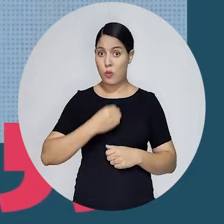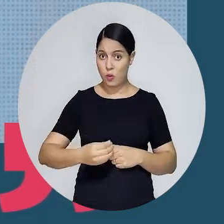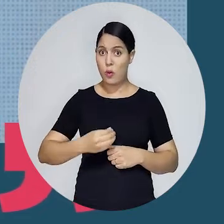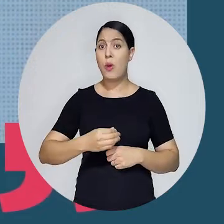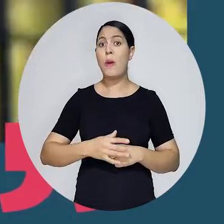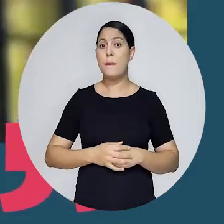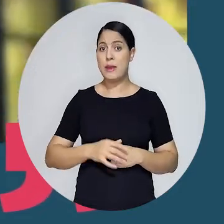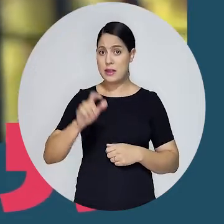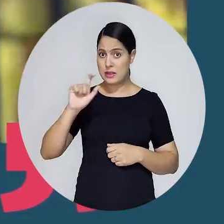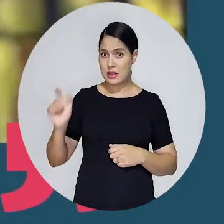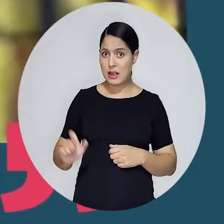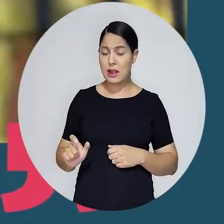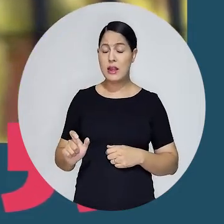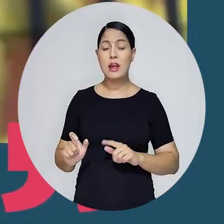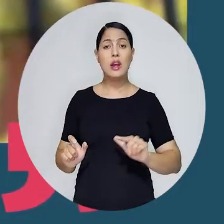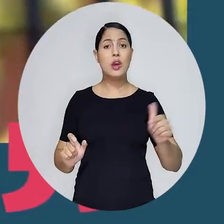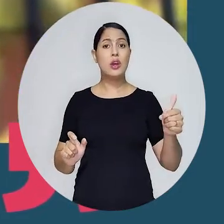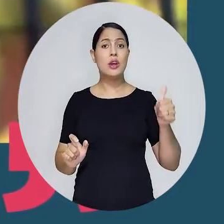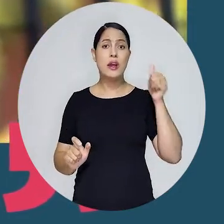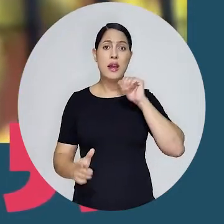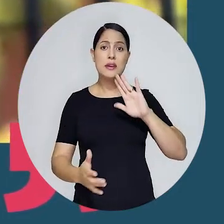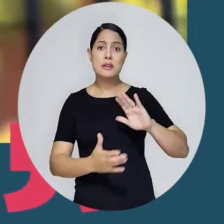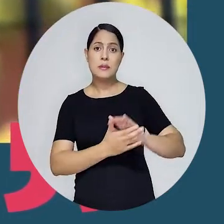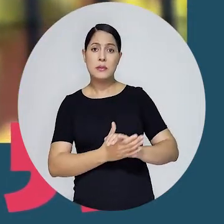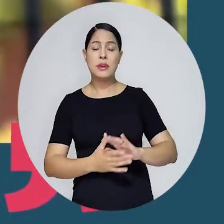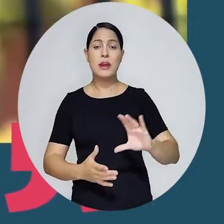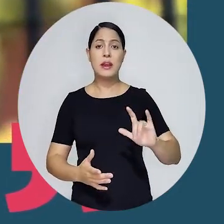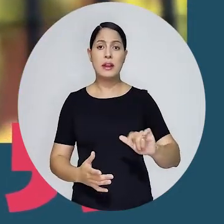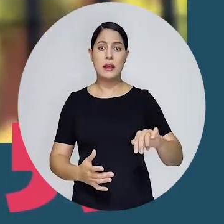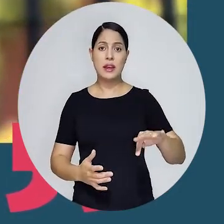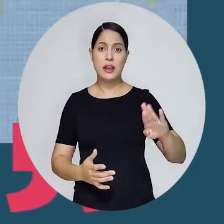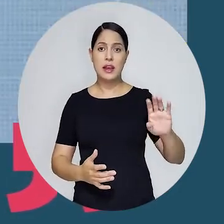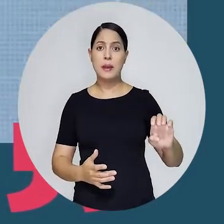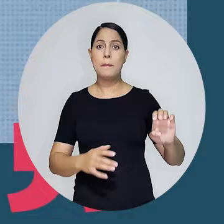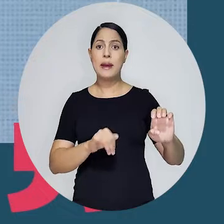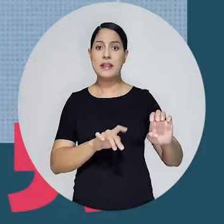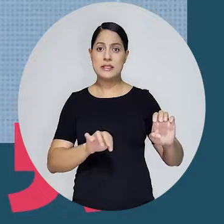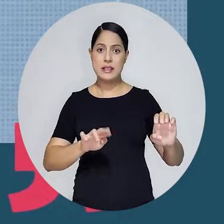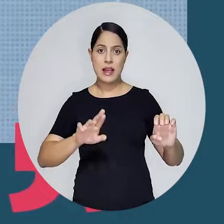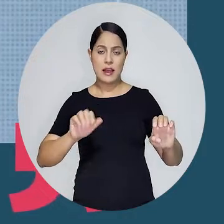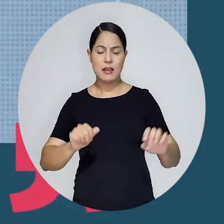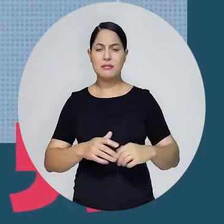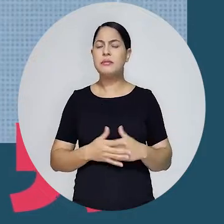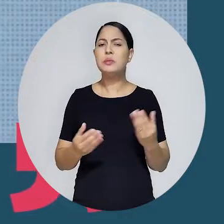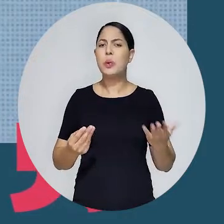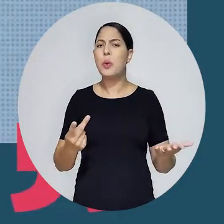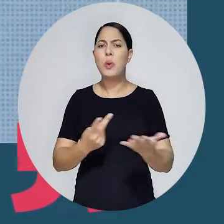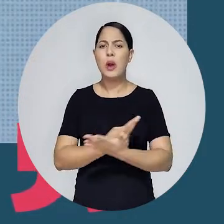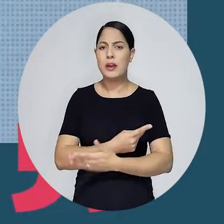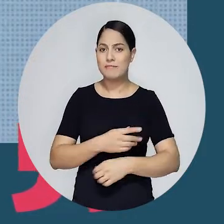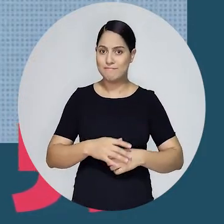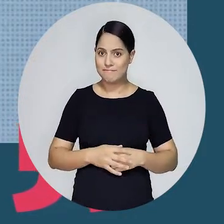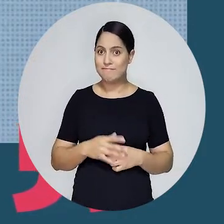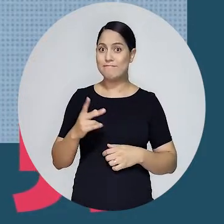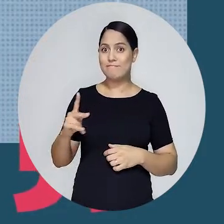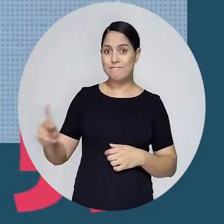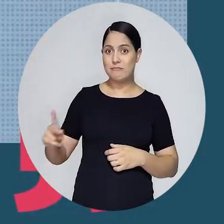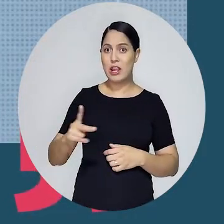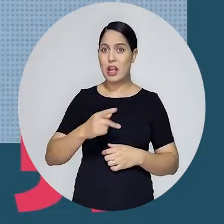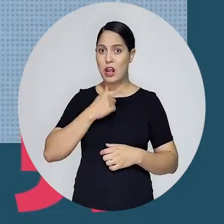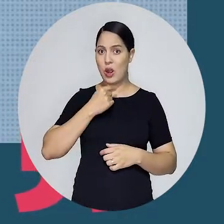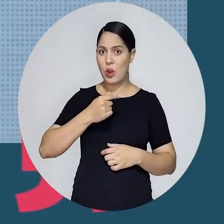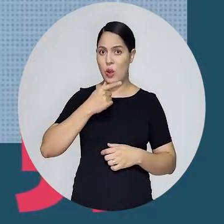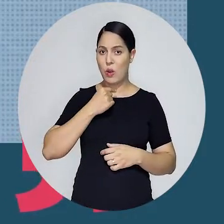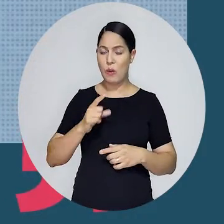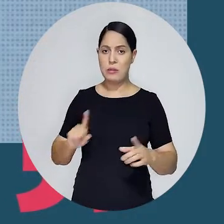era cliente da doutora Maricélia. O acusado tentou atirar na advogada quando o marido dela entrou na frente e foi